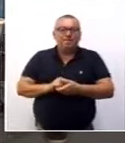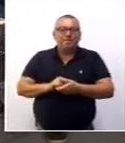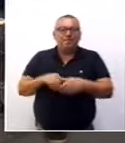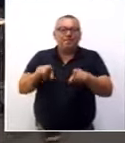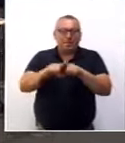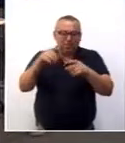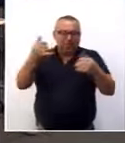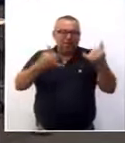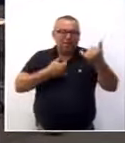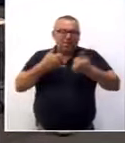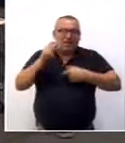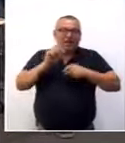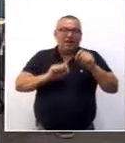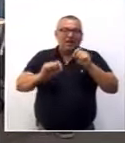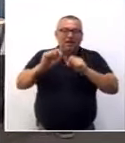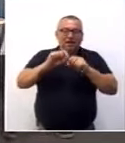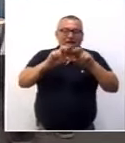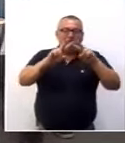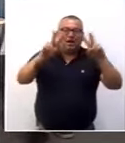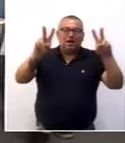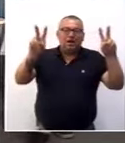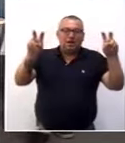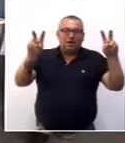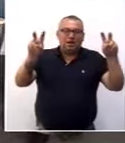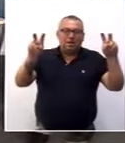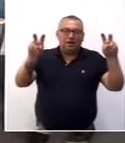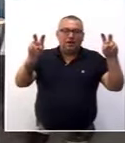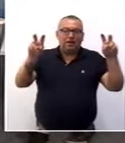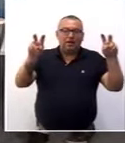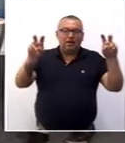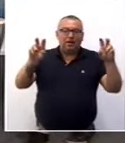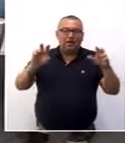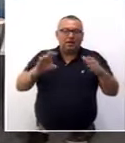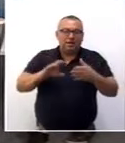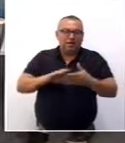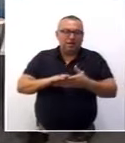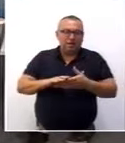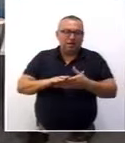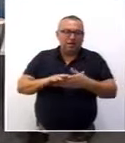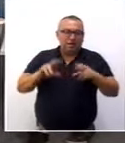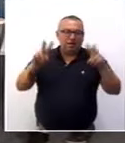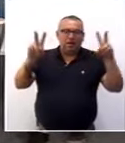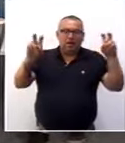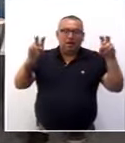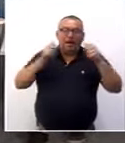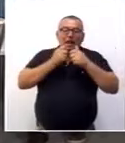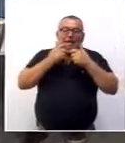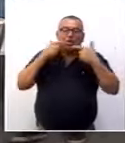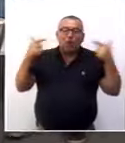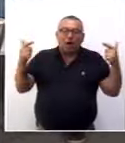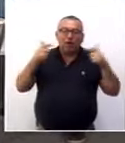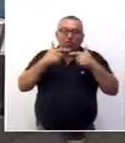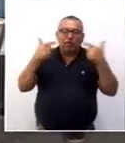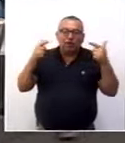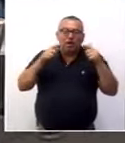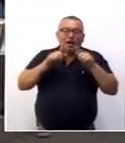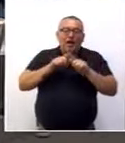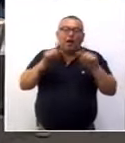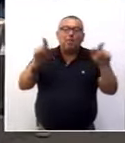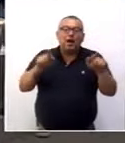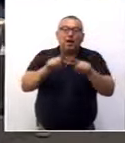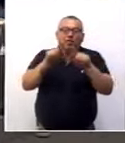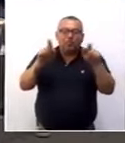Certo. Diz pra gente que tema, Tema, linguagem,